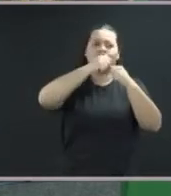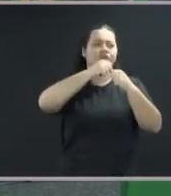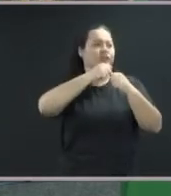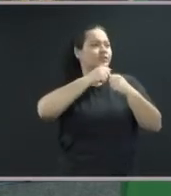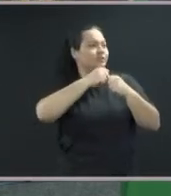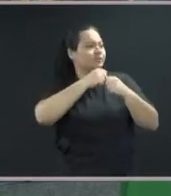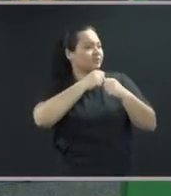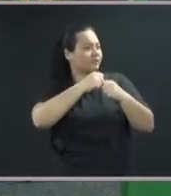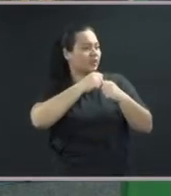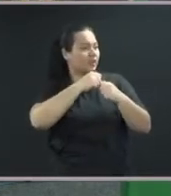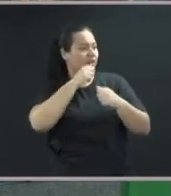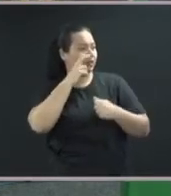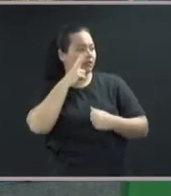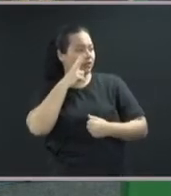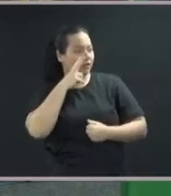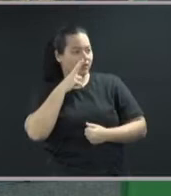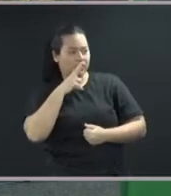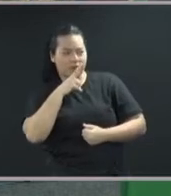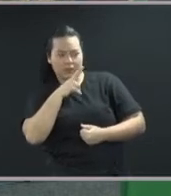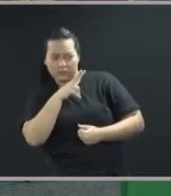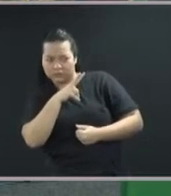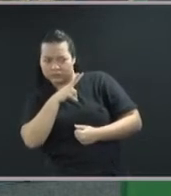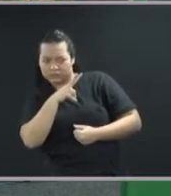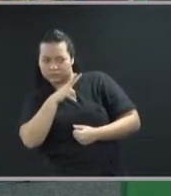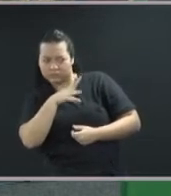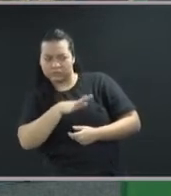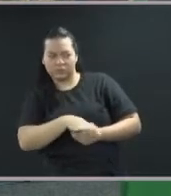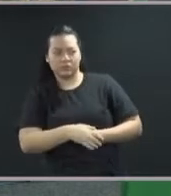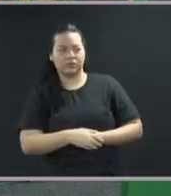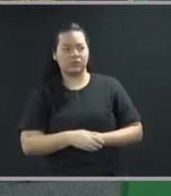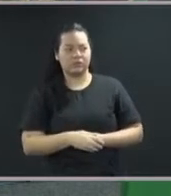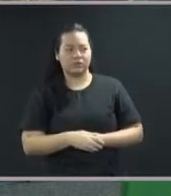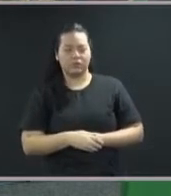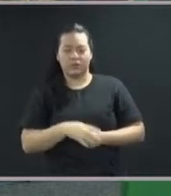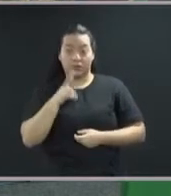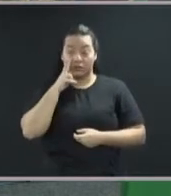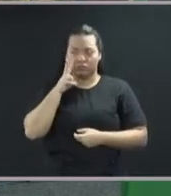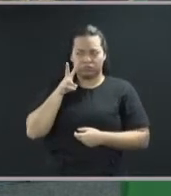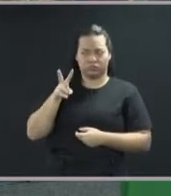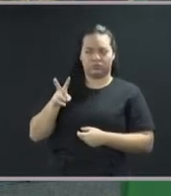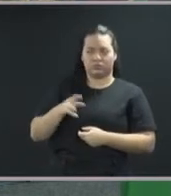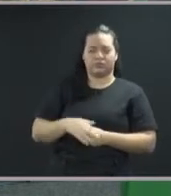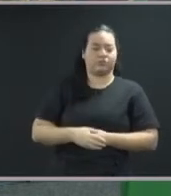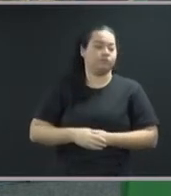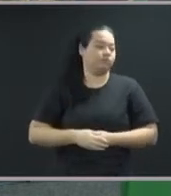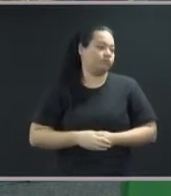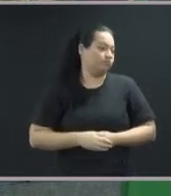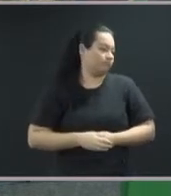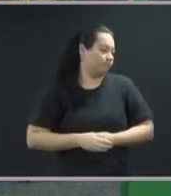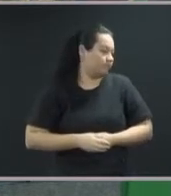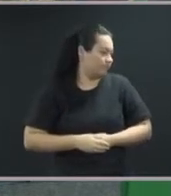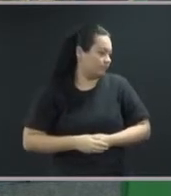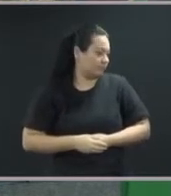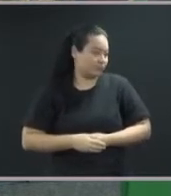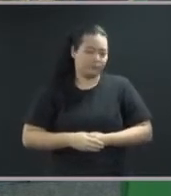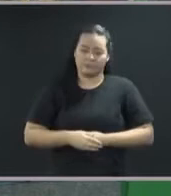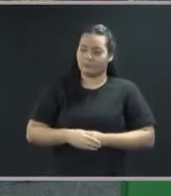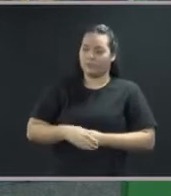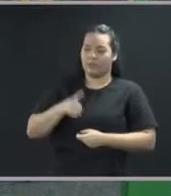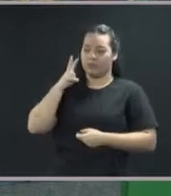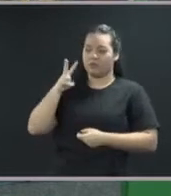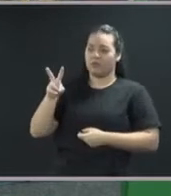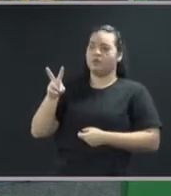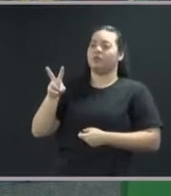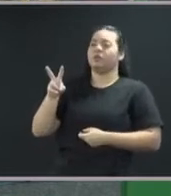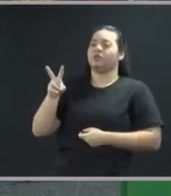lá, roncando lá, parecendo... E eu peguei e falei: ah, meu irmão, naquela hora que eu pisei na...